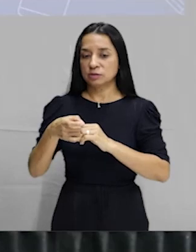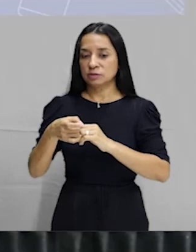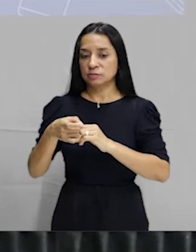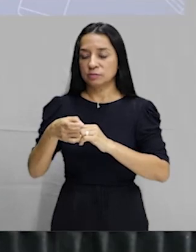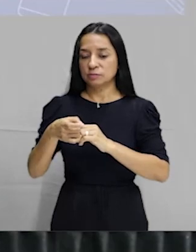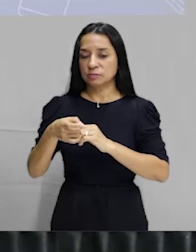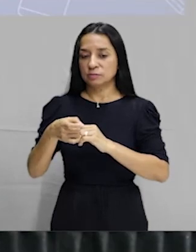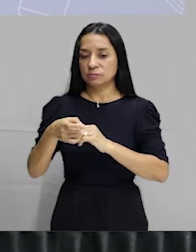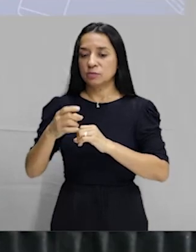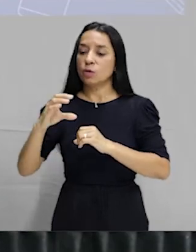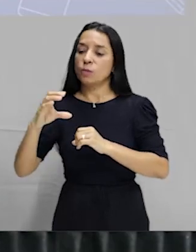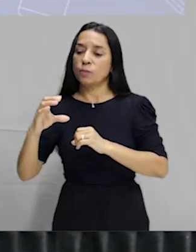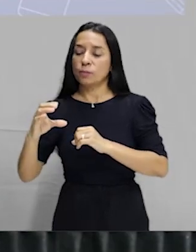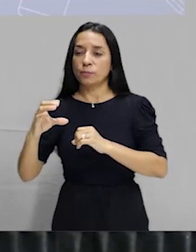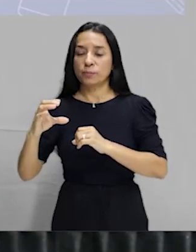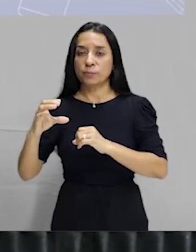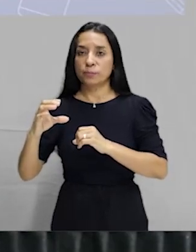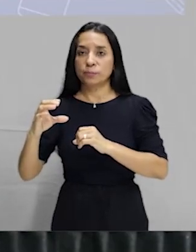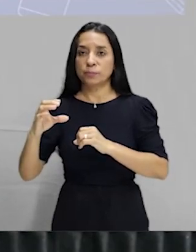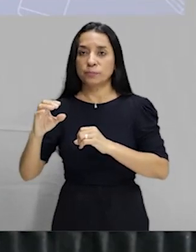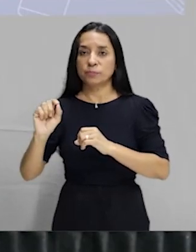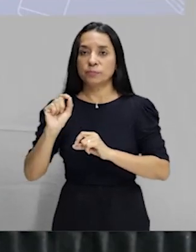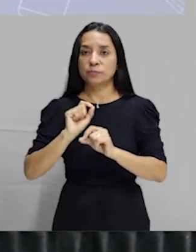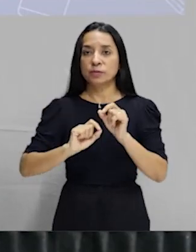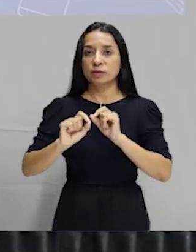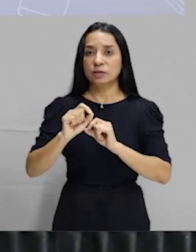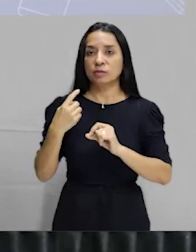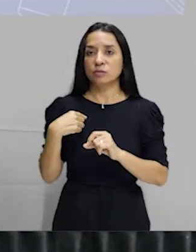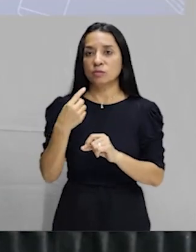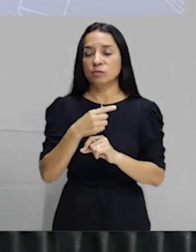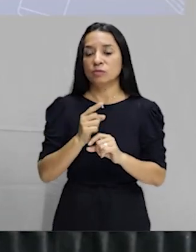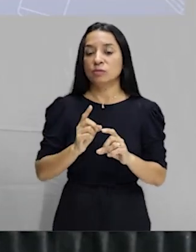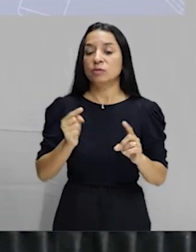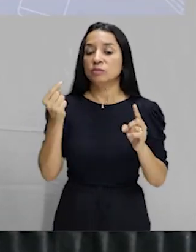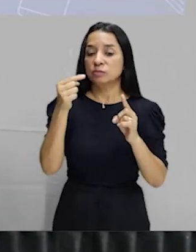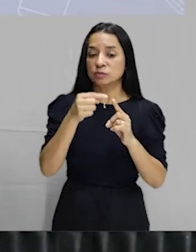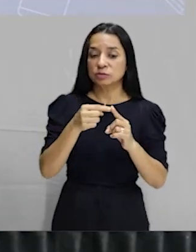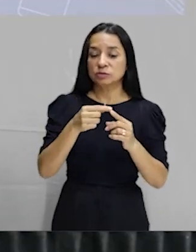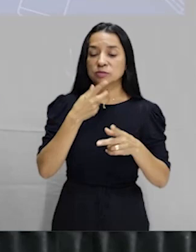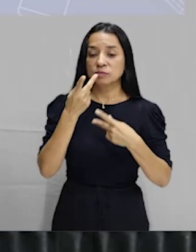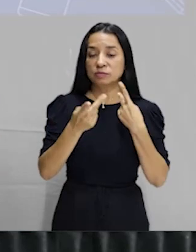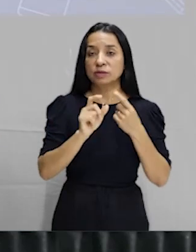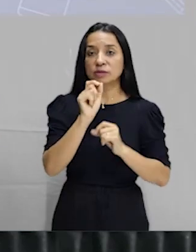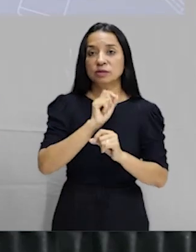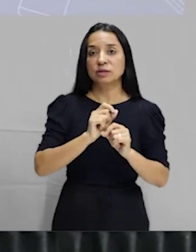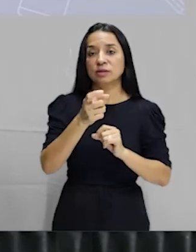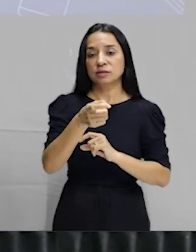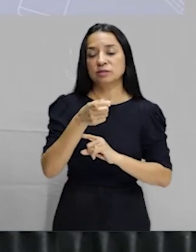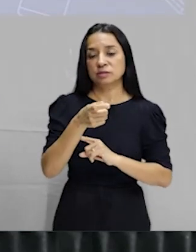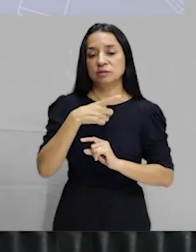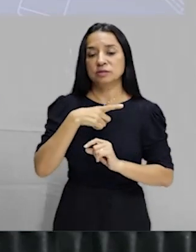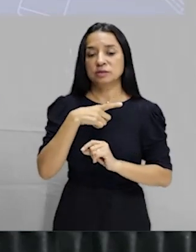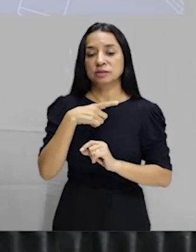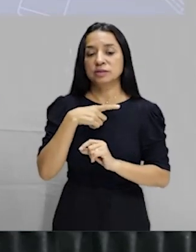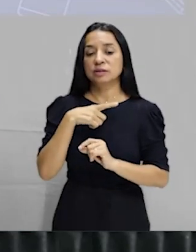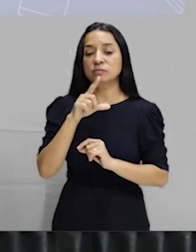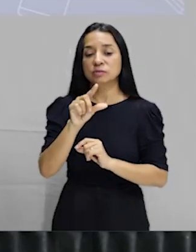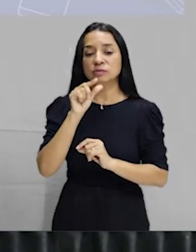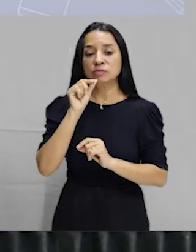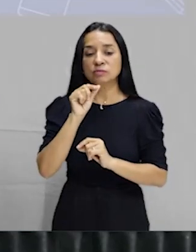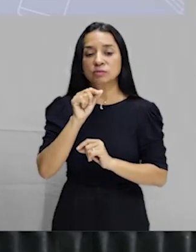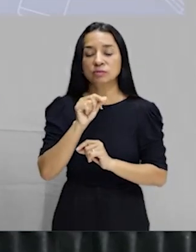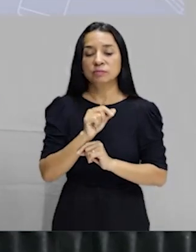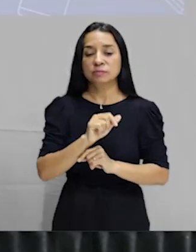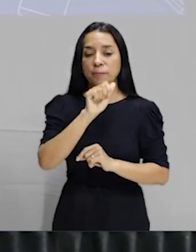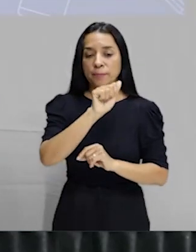elemento C. Aí, o nosso objetivo é dizer quem é X, e nós já temos as opções, tá? Quais são as